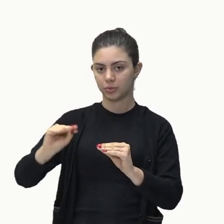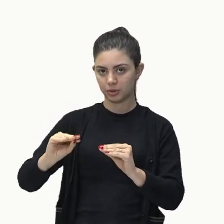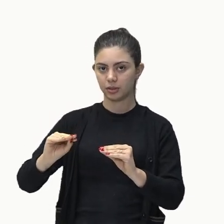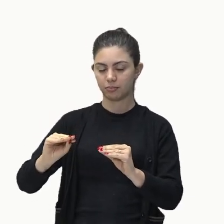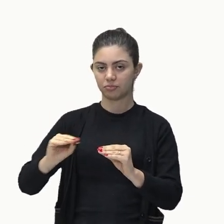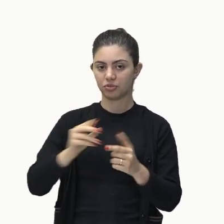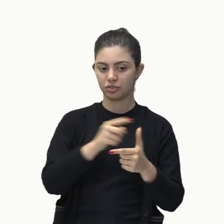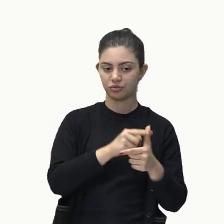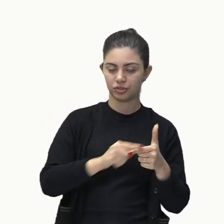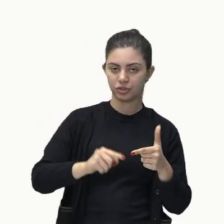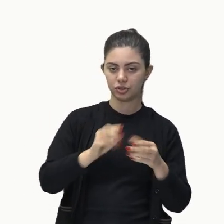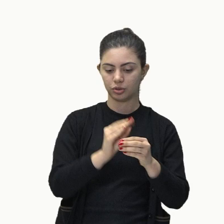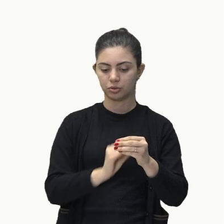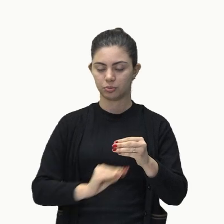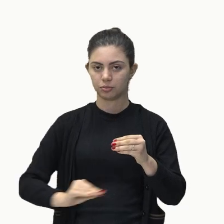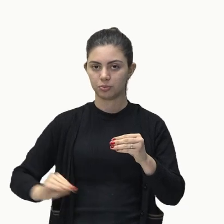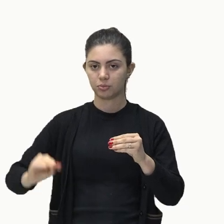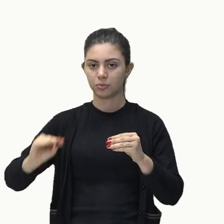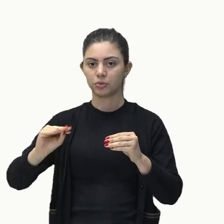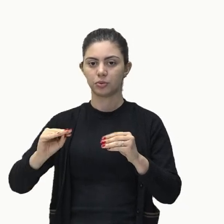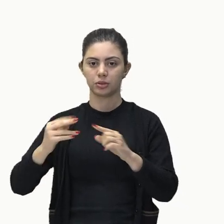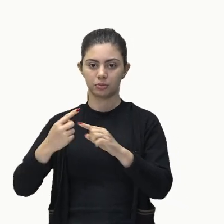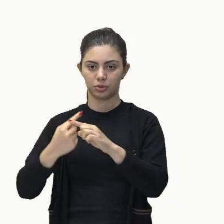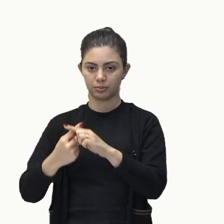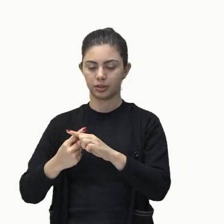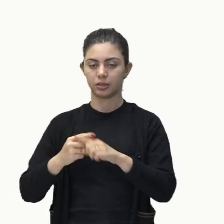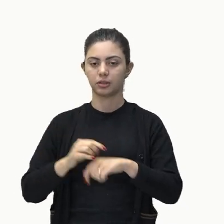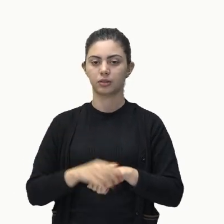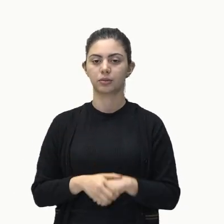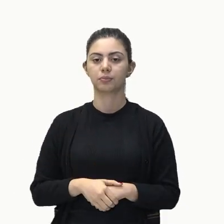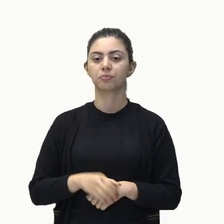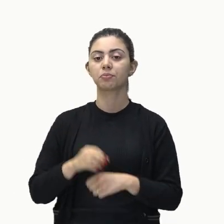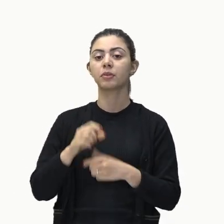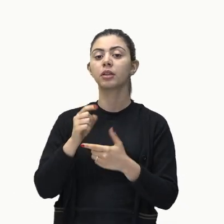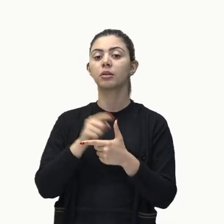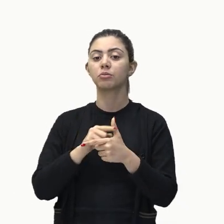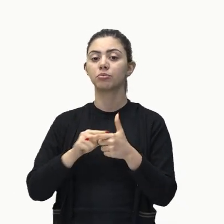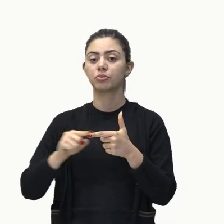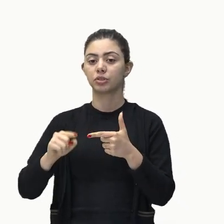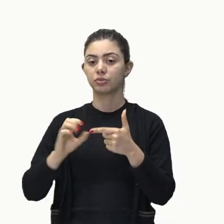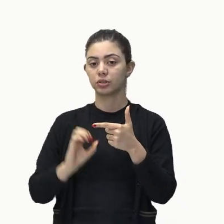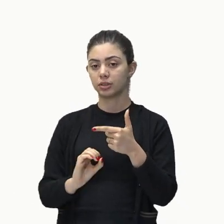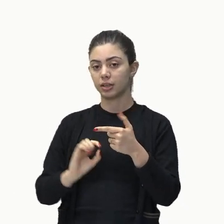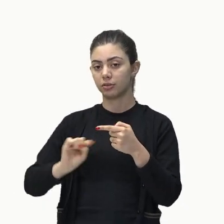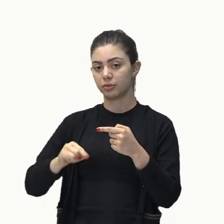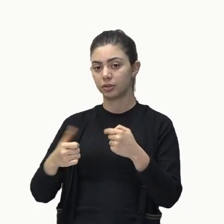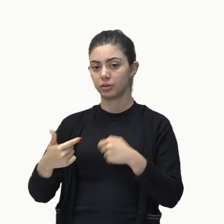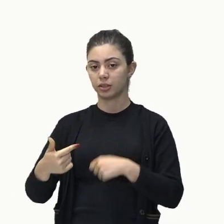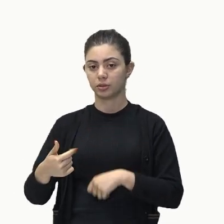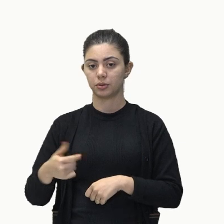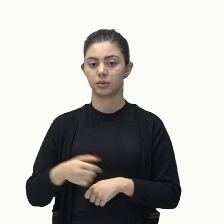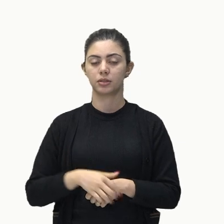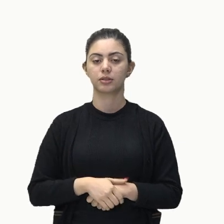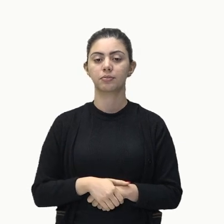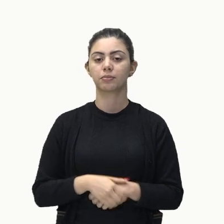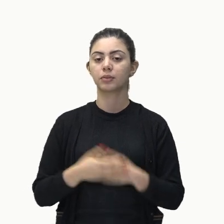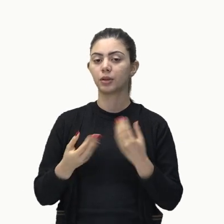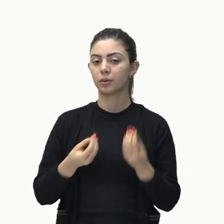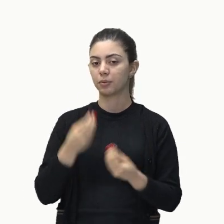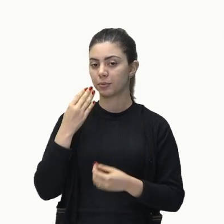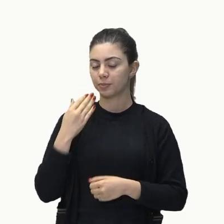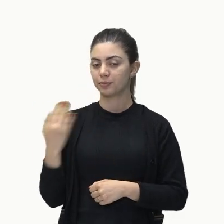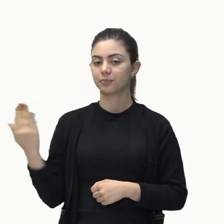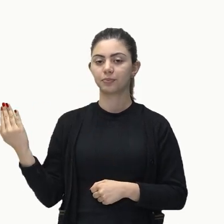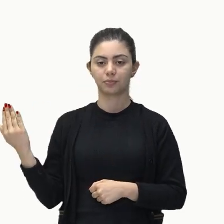cá, multiplicando 1,5, e o 0,12 ficou lá no mesmo lugar, que eu quero isolar o F, né? Então, dividido